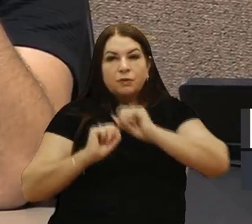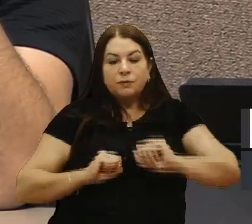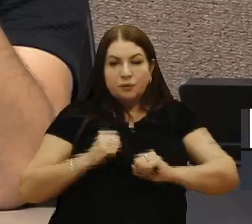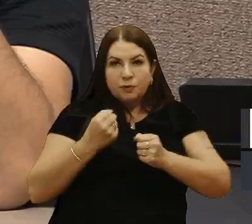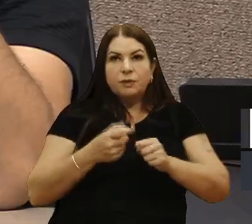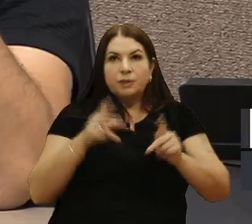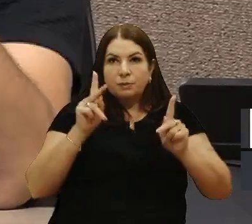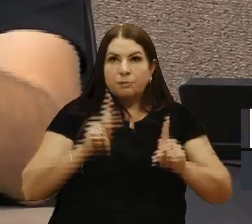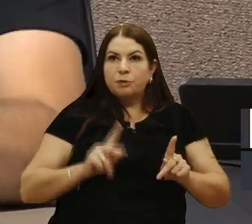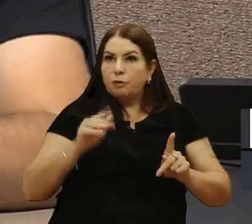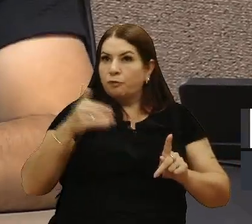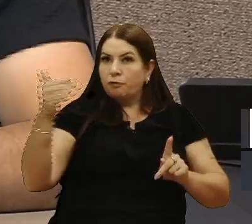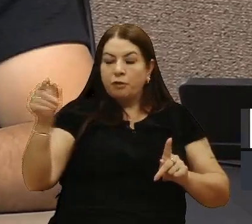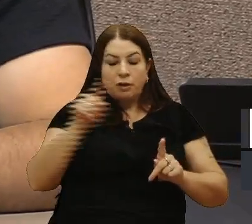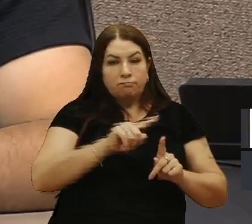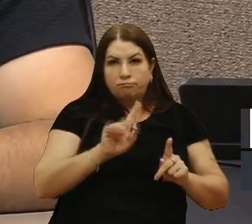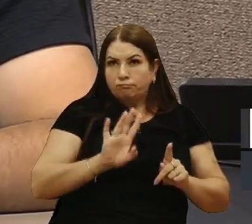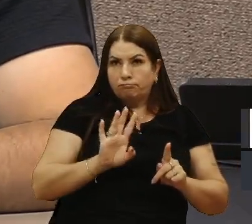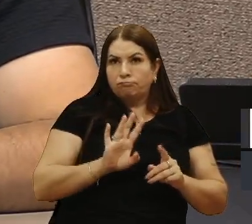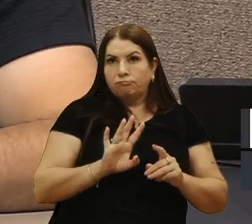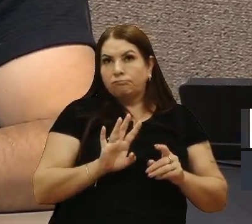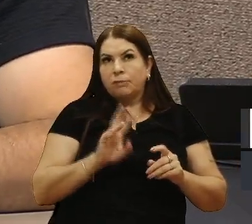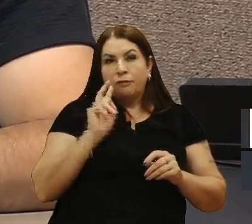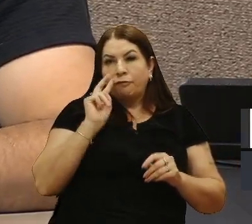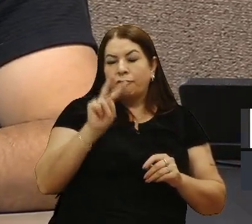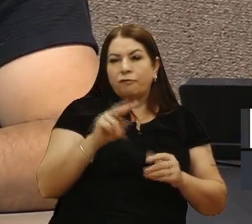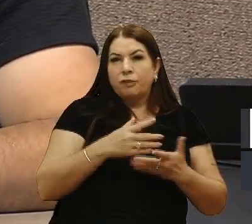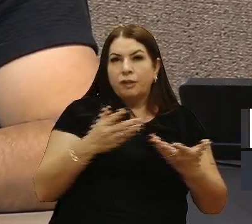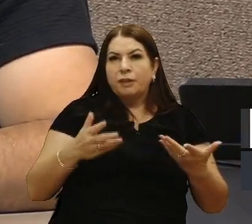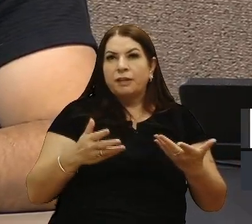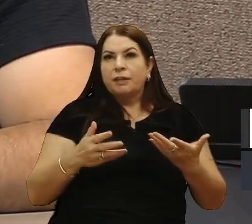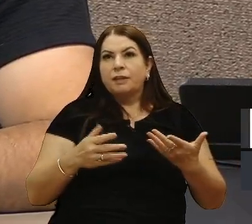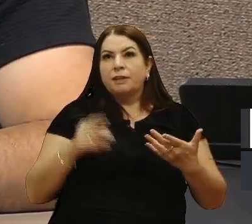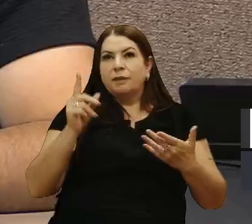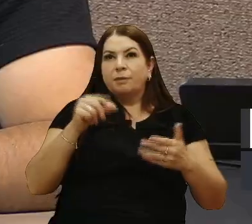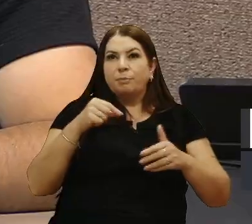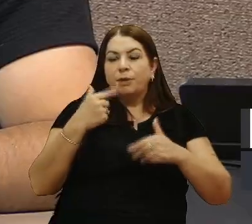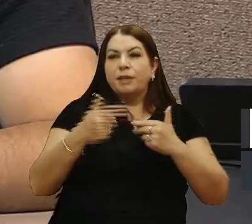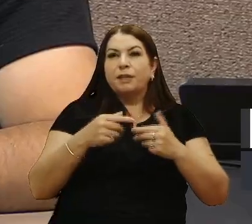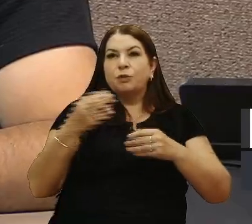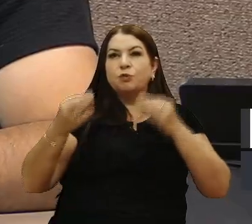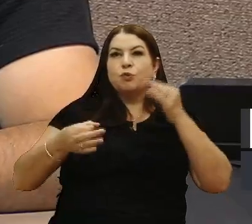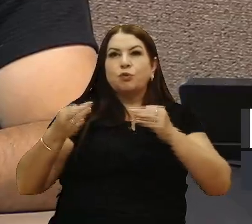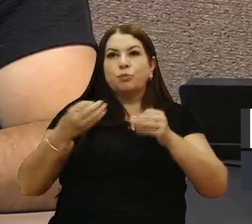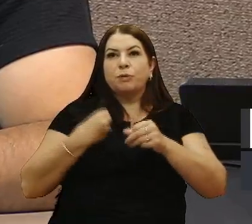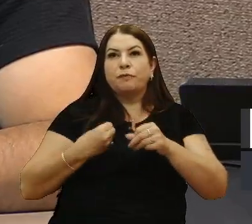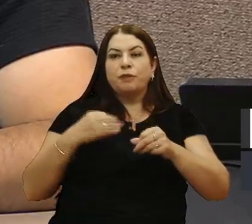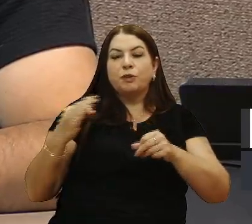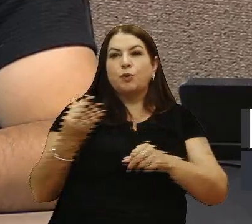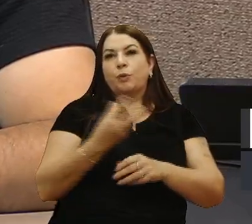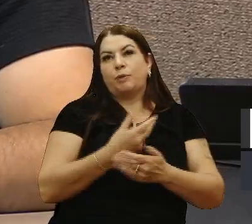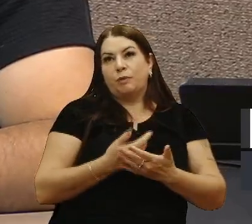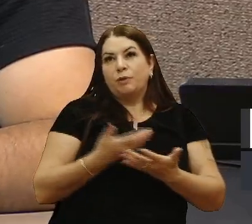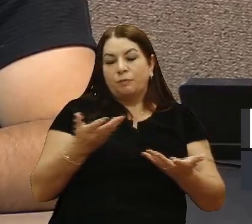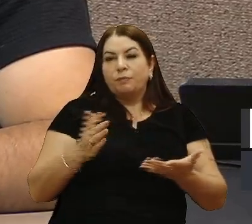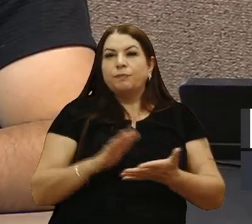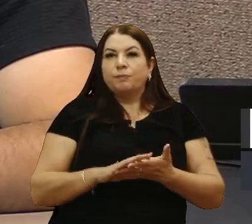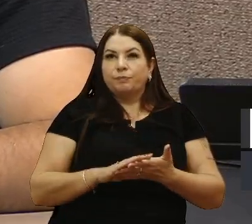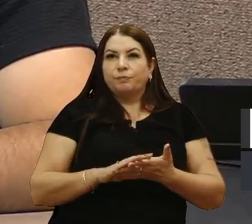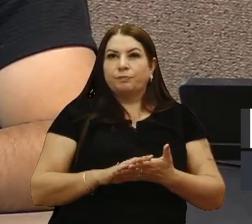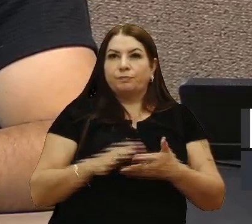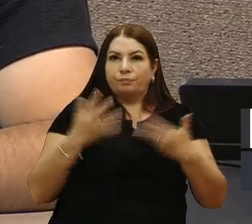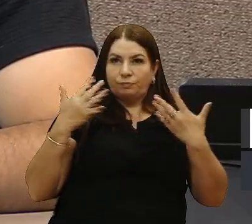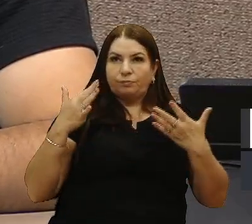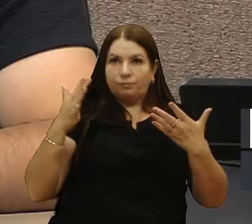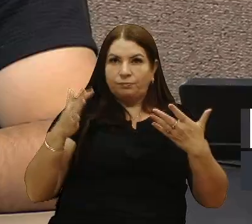mas as pessoas lá fora muitas vezes veem uma questão pequena e nos julgam pela vida inteira, né? Então, quero